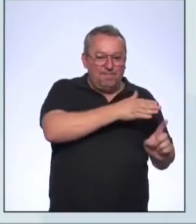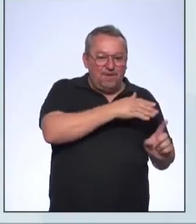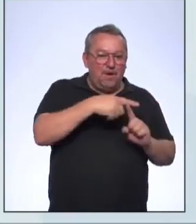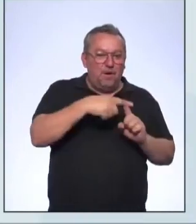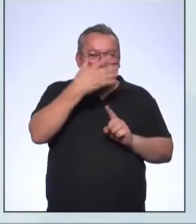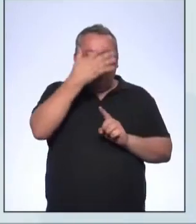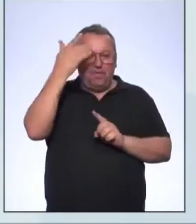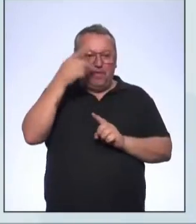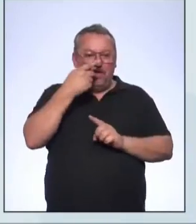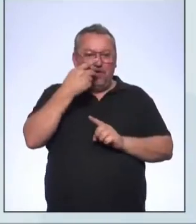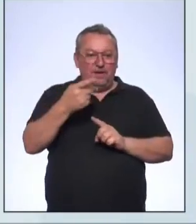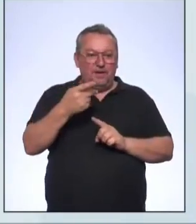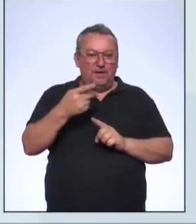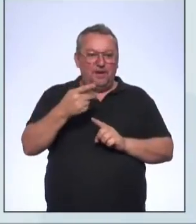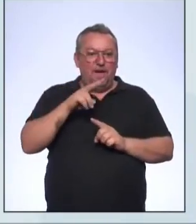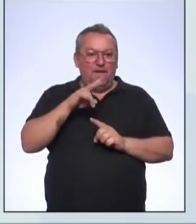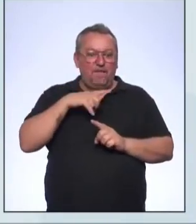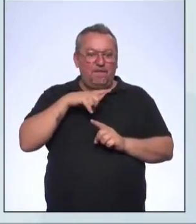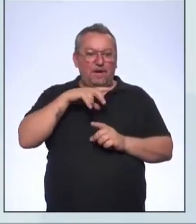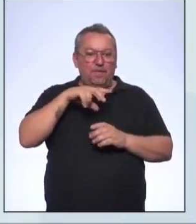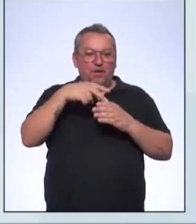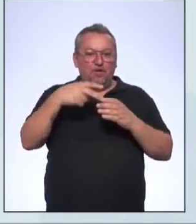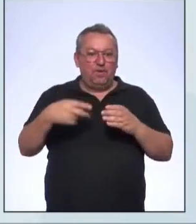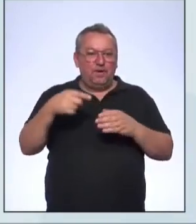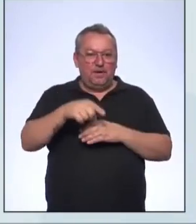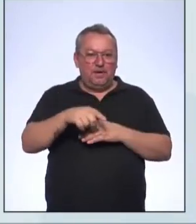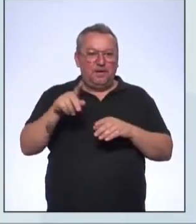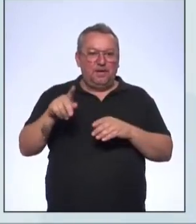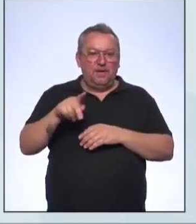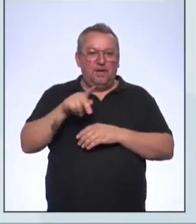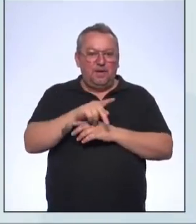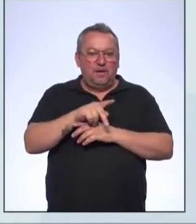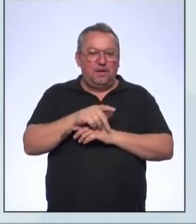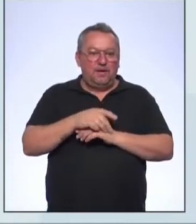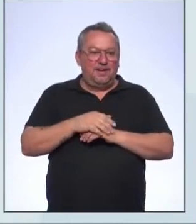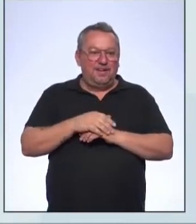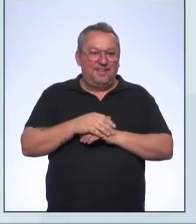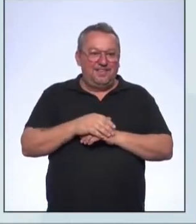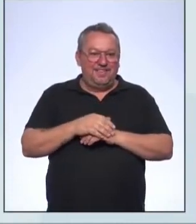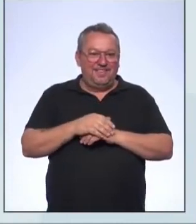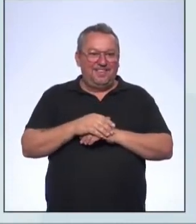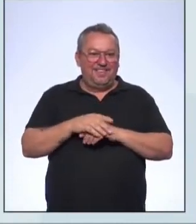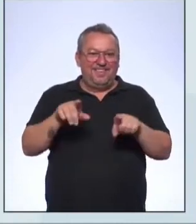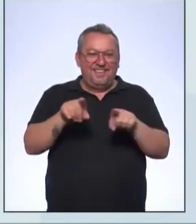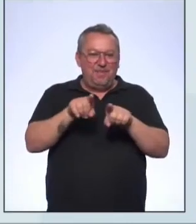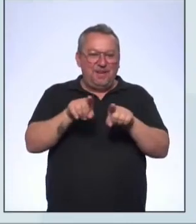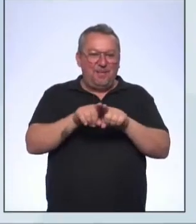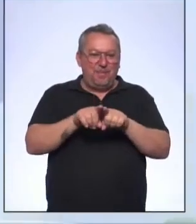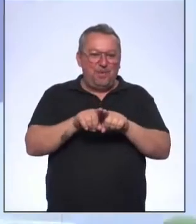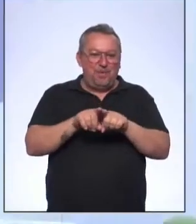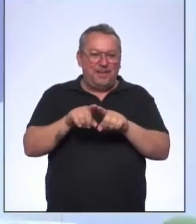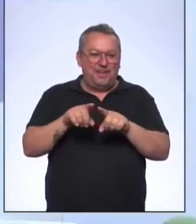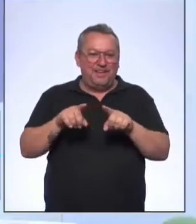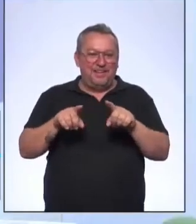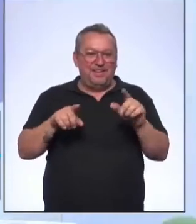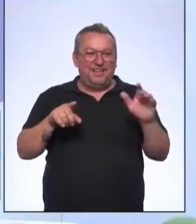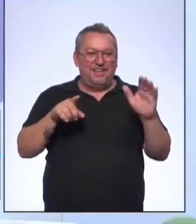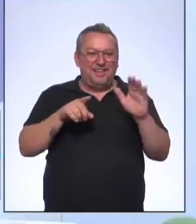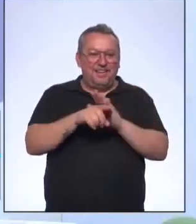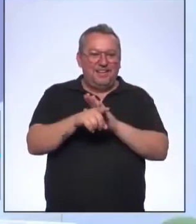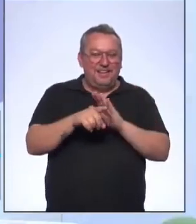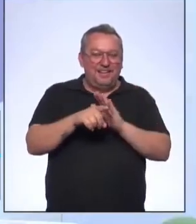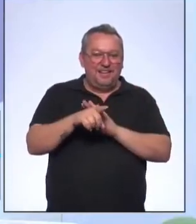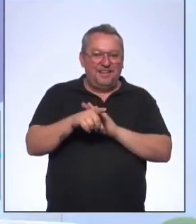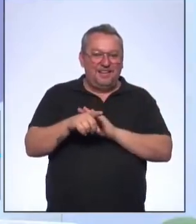pessoas devem estar pensando, vai cair gente aqui, que são profecias que vai acontecer, né? Algum acidente grave vai ter. Sim. E